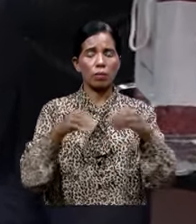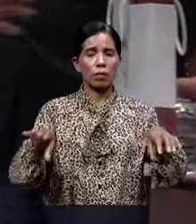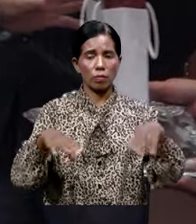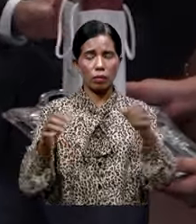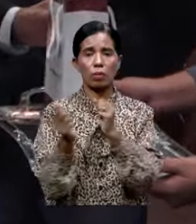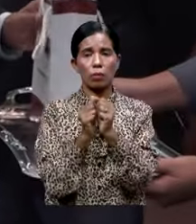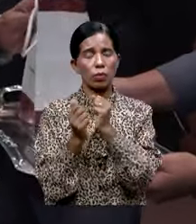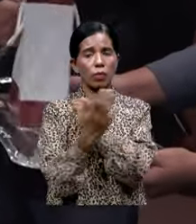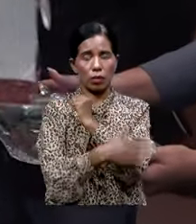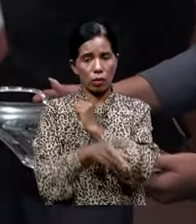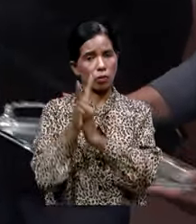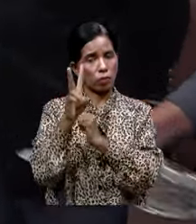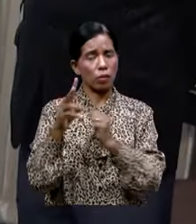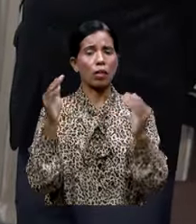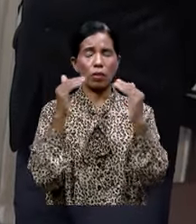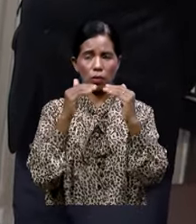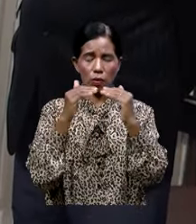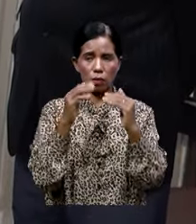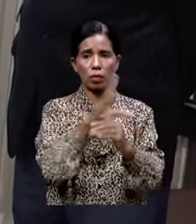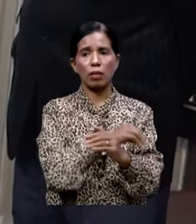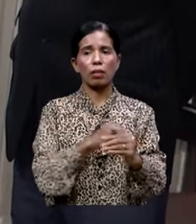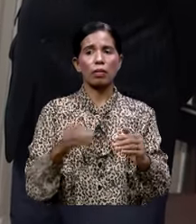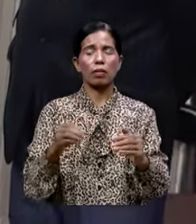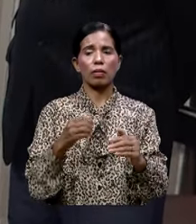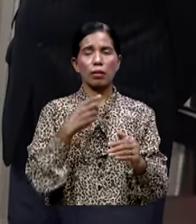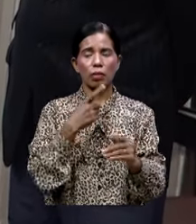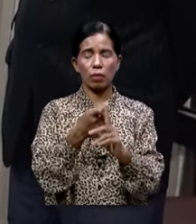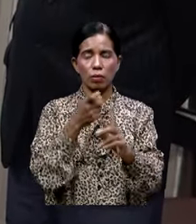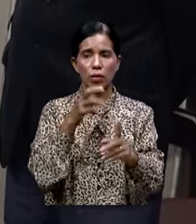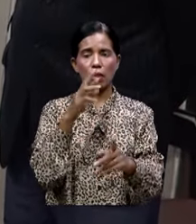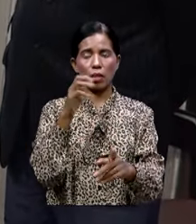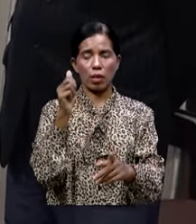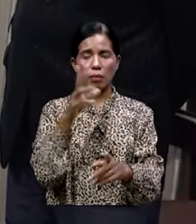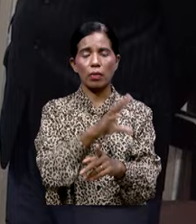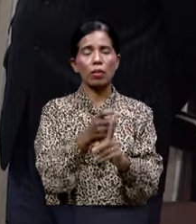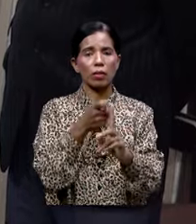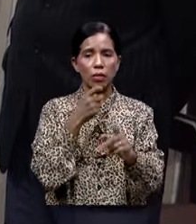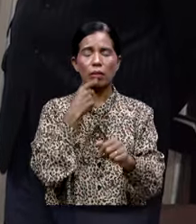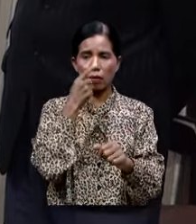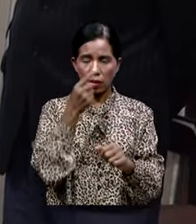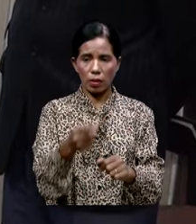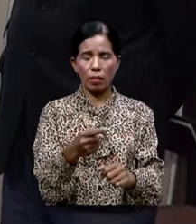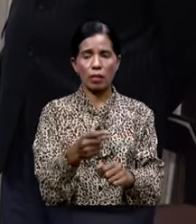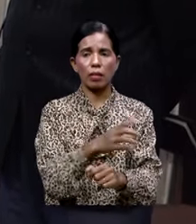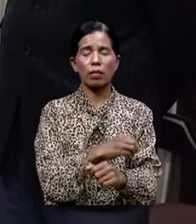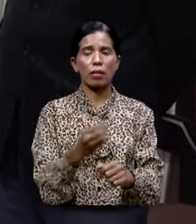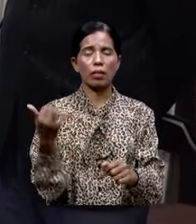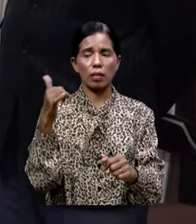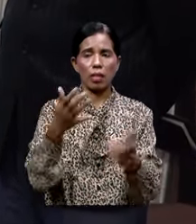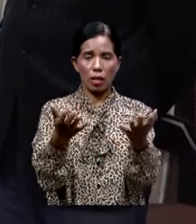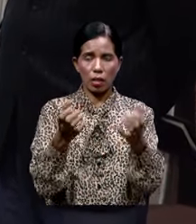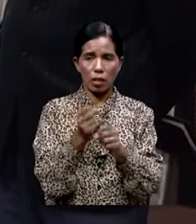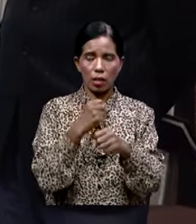Rerua. Ao foi no encontro enviado especial Emirados Árabes Unidos Assunto Pacífico Hateden, Árabes Unidos a